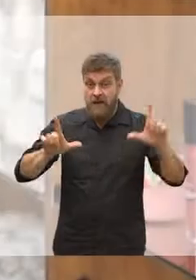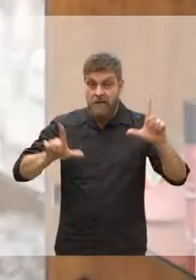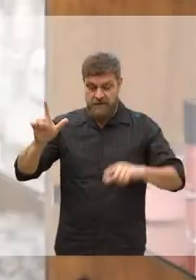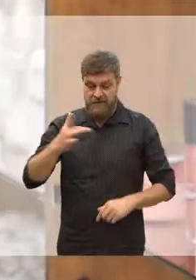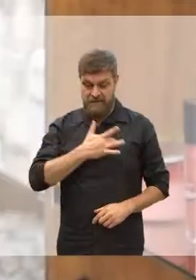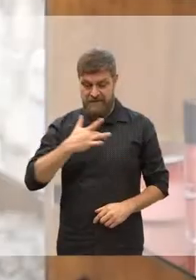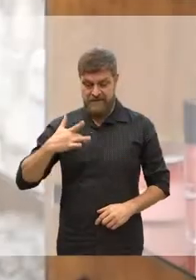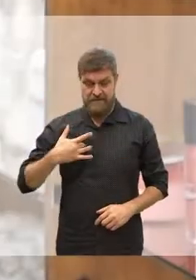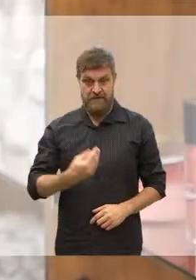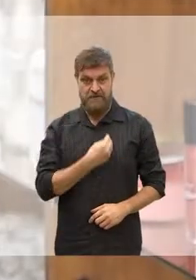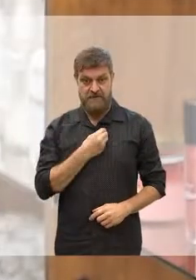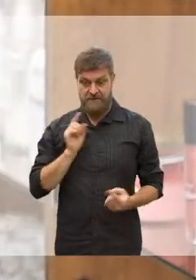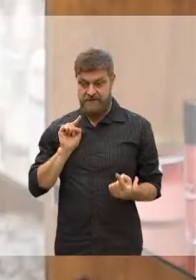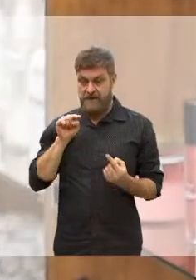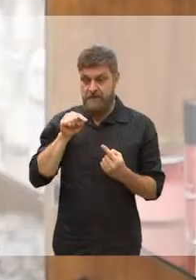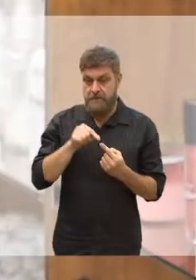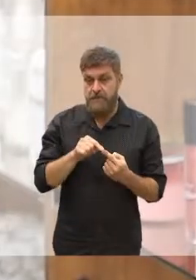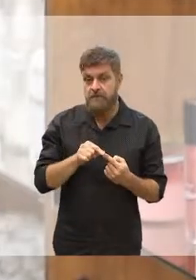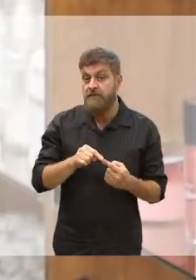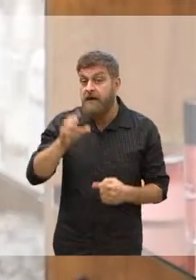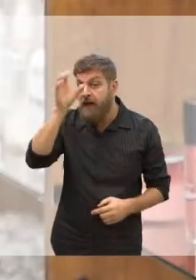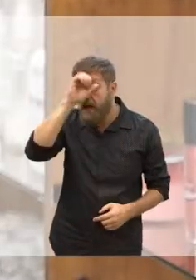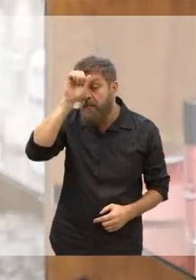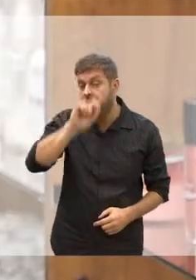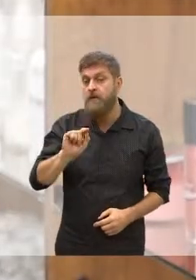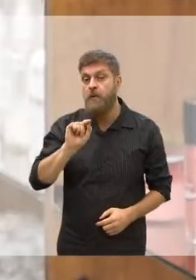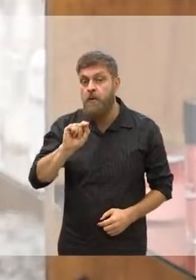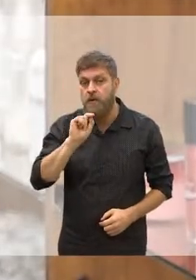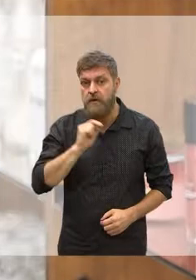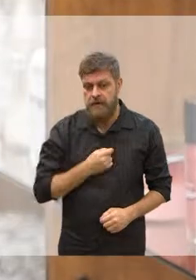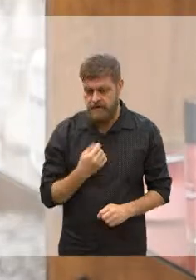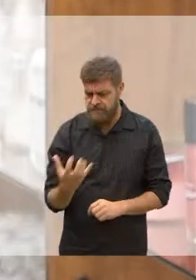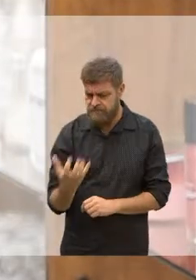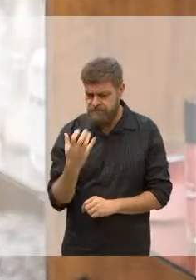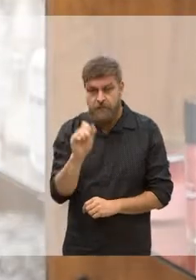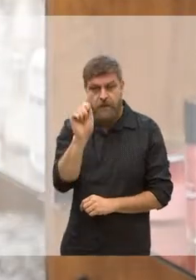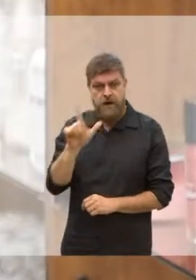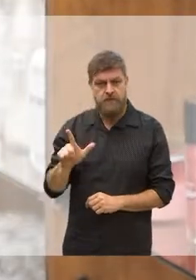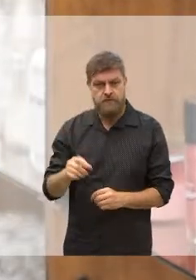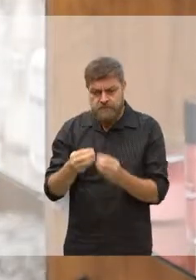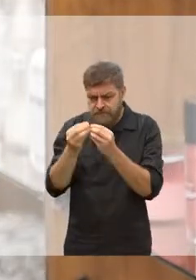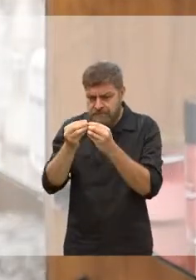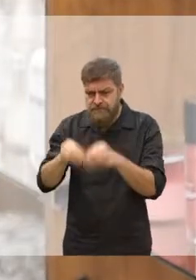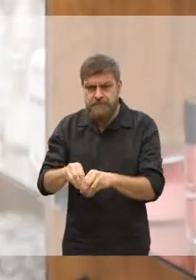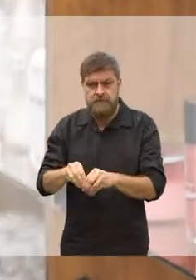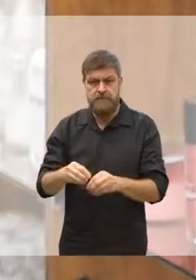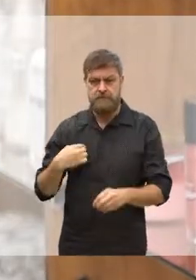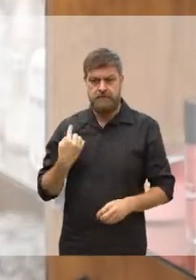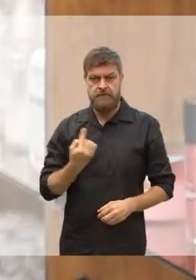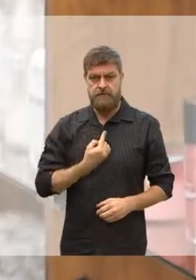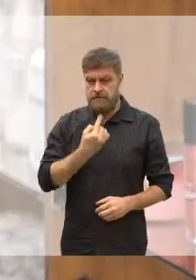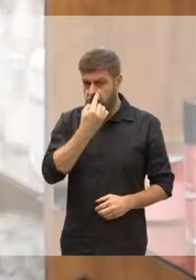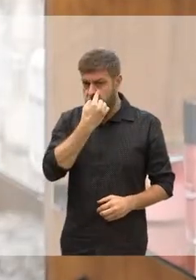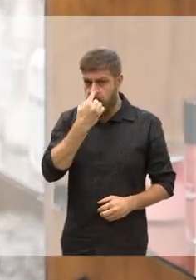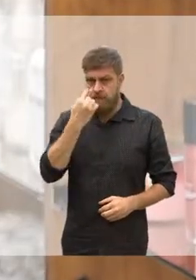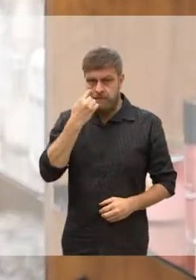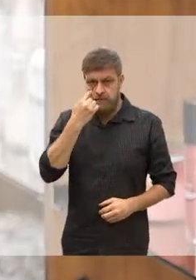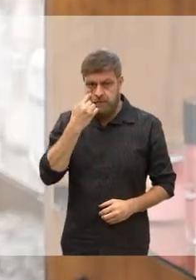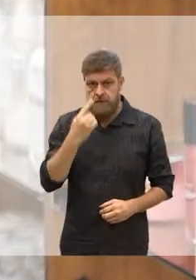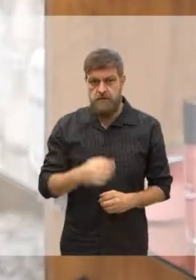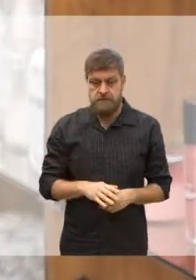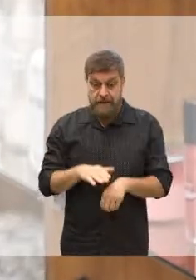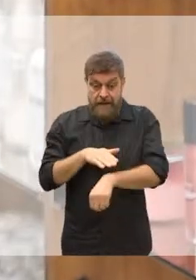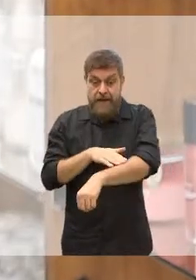programa Saúde é Vida de hoje, você vai aprender sobre a luz azul, sobre o prejuízo da luz azul para os seus